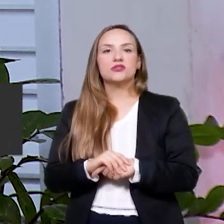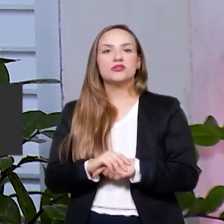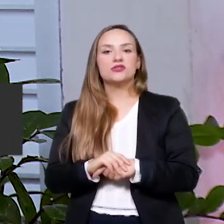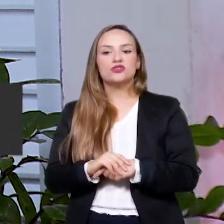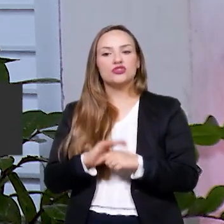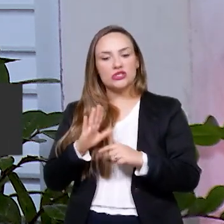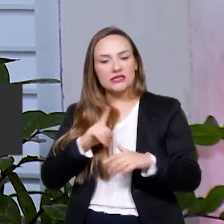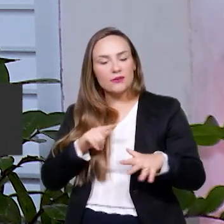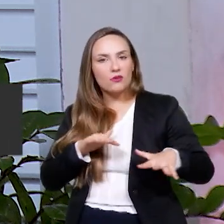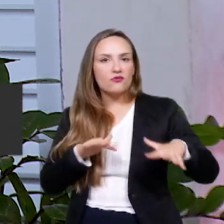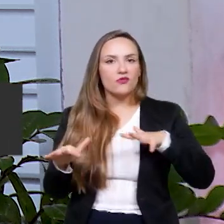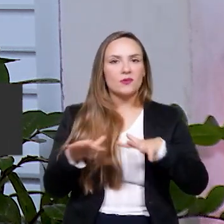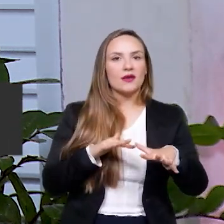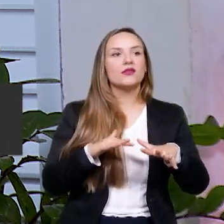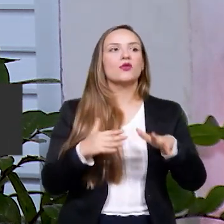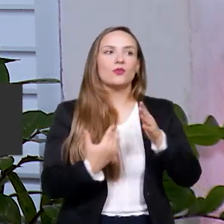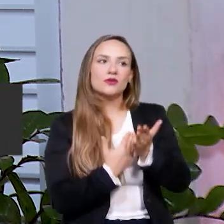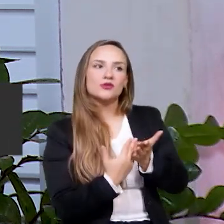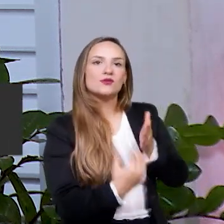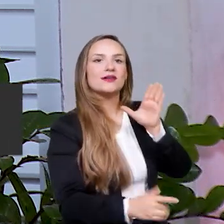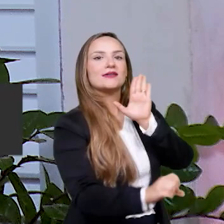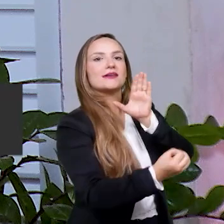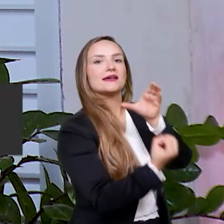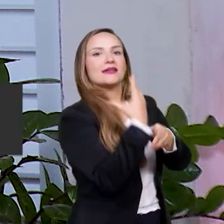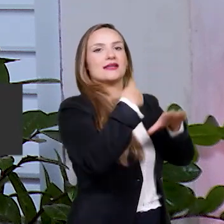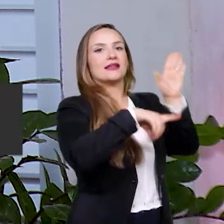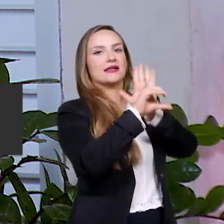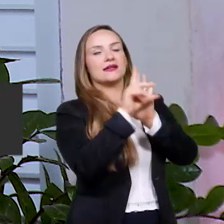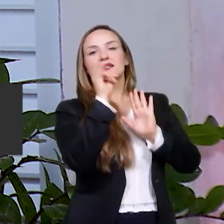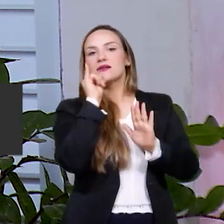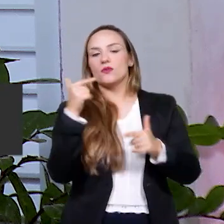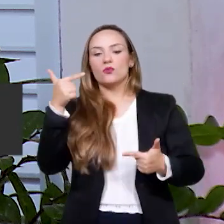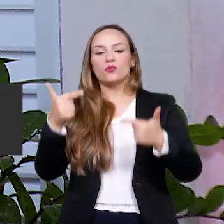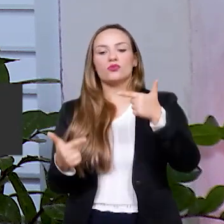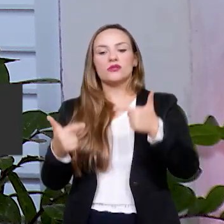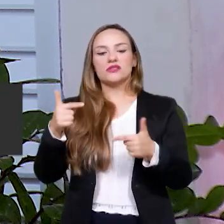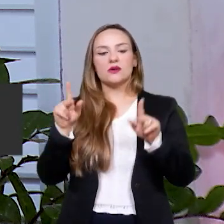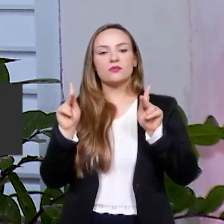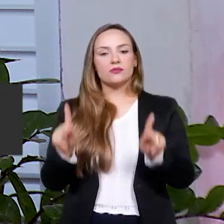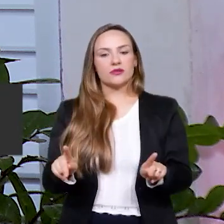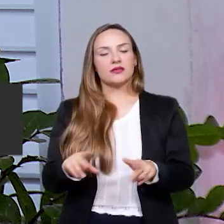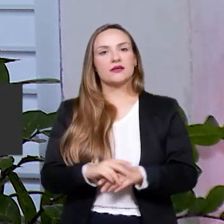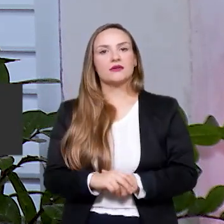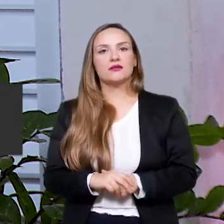demandadas por esse movimento. E aconteceu. Por exemplo, as políticas